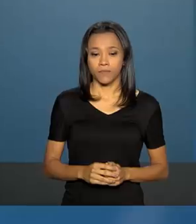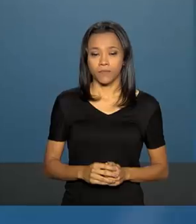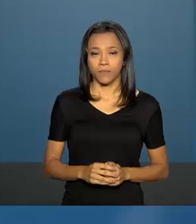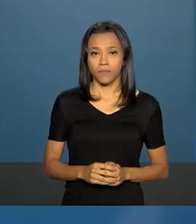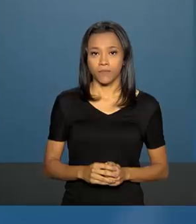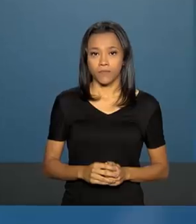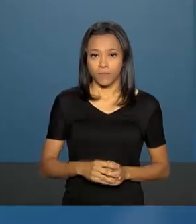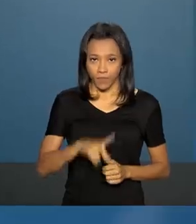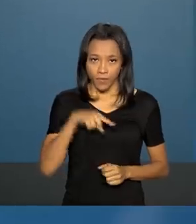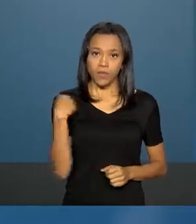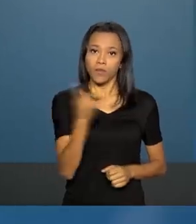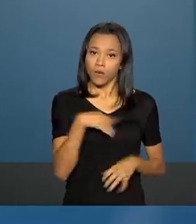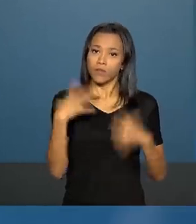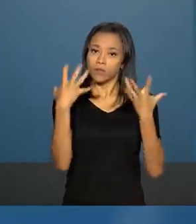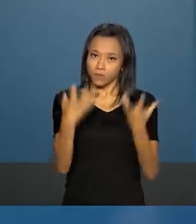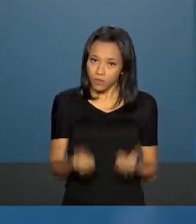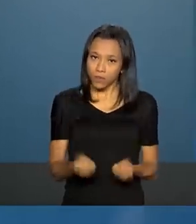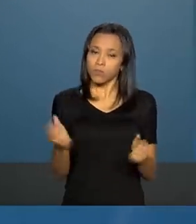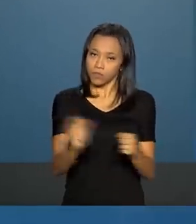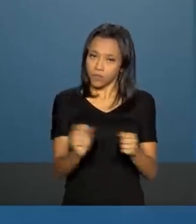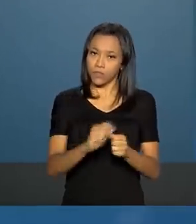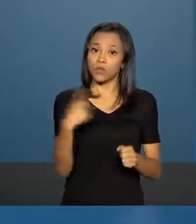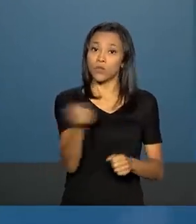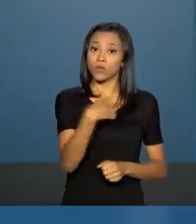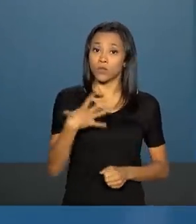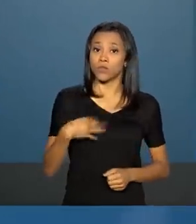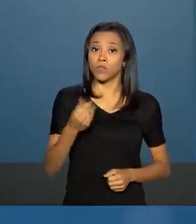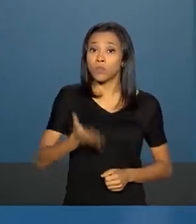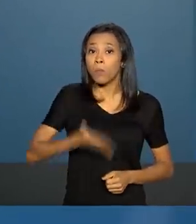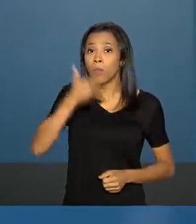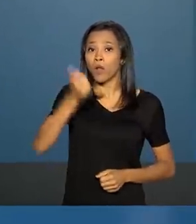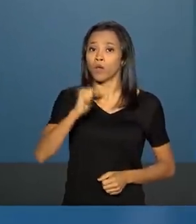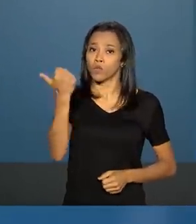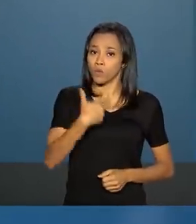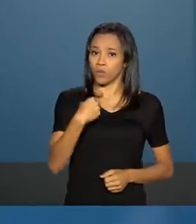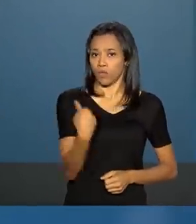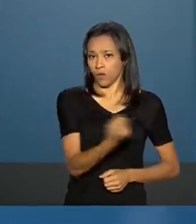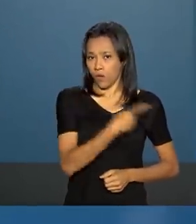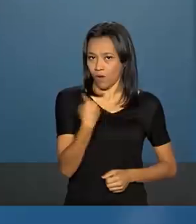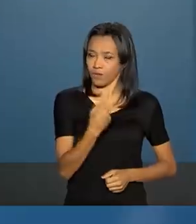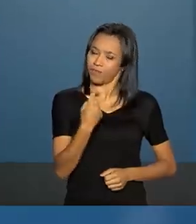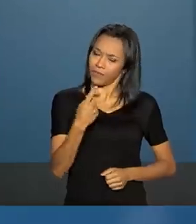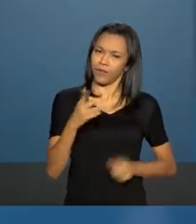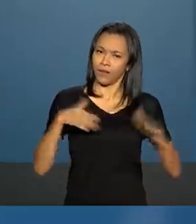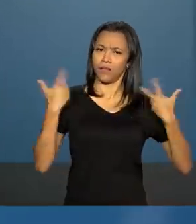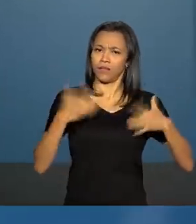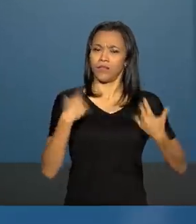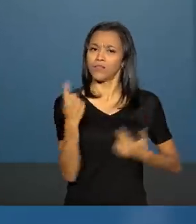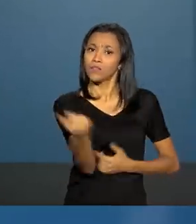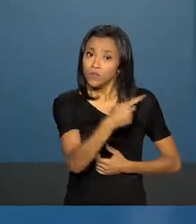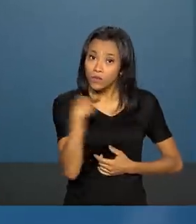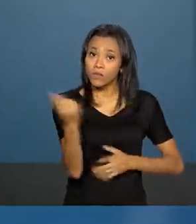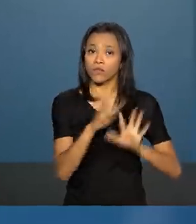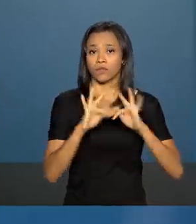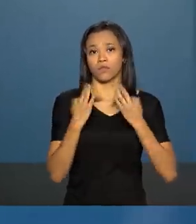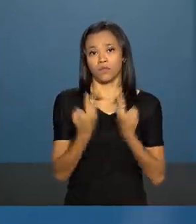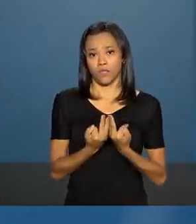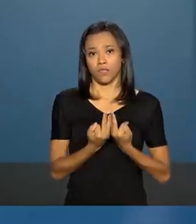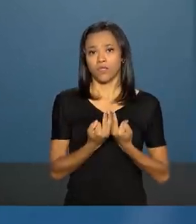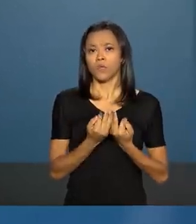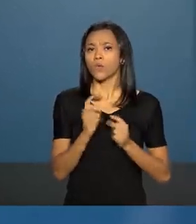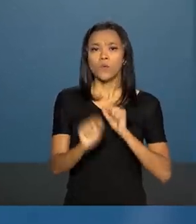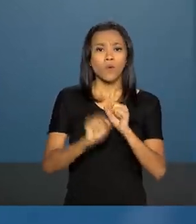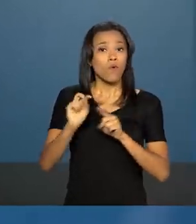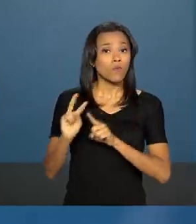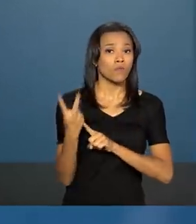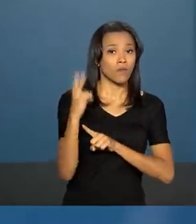E nós faremos nossos filhos melhores do que nós, para a alegria de nossas famílias. cujos valores